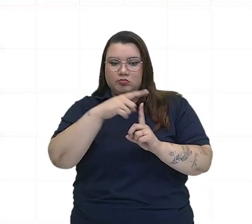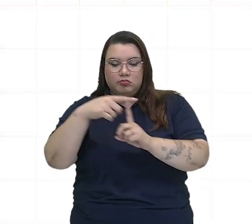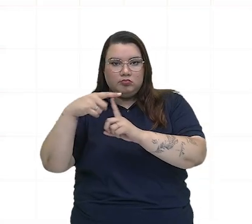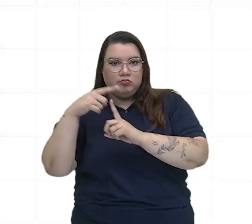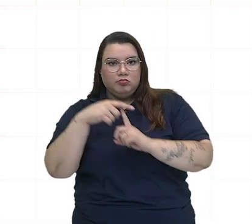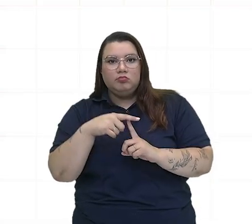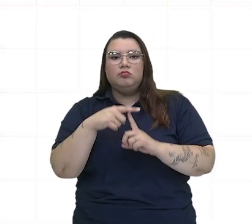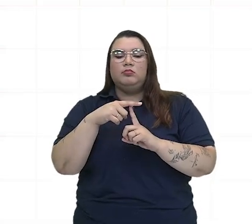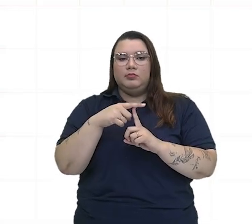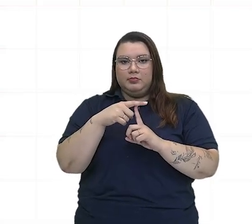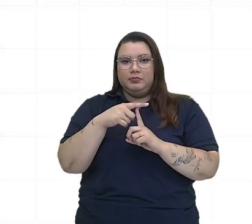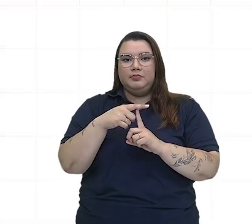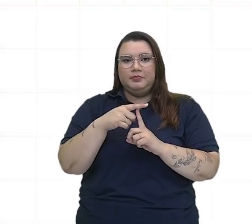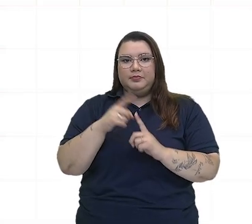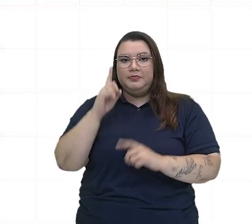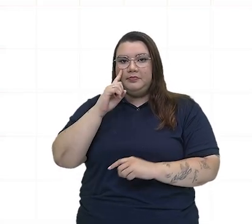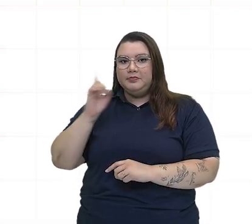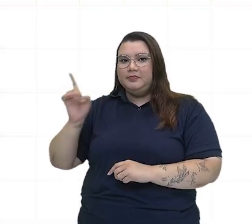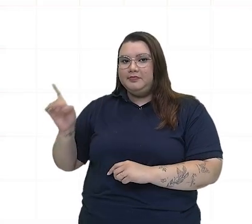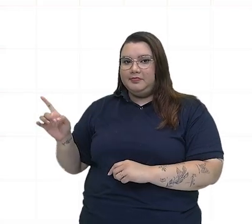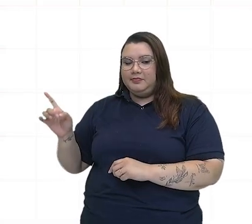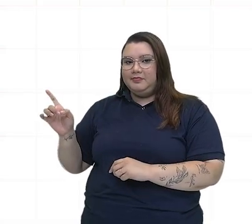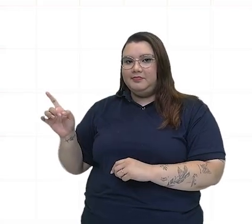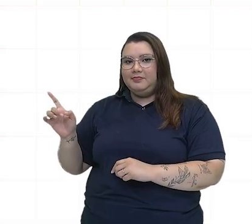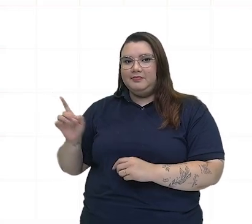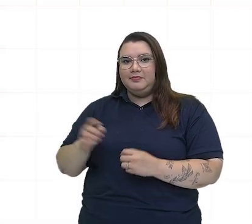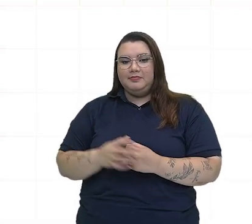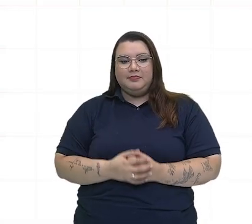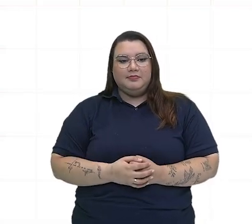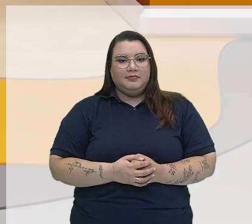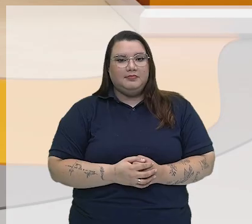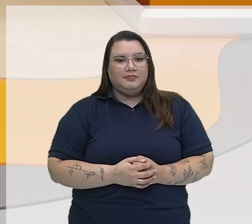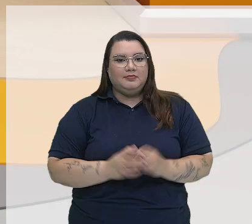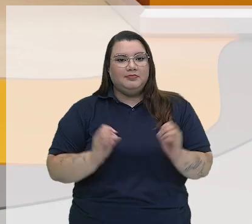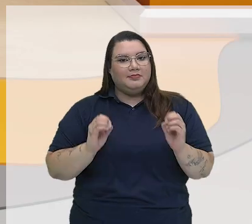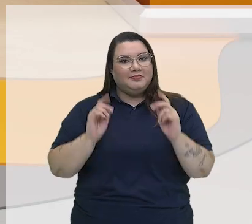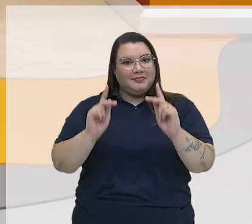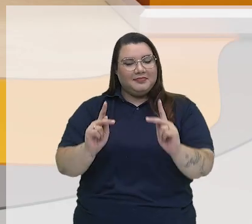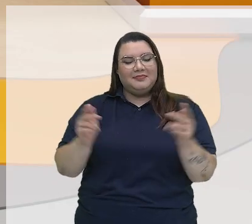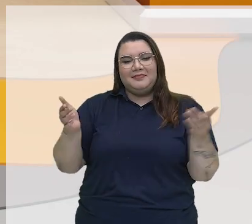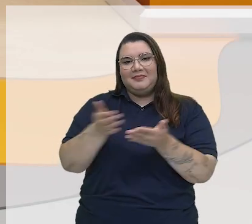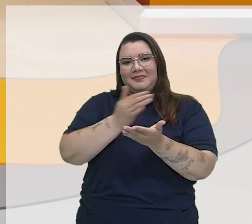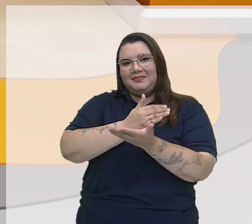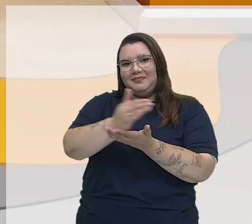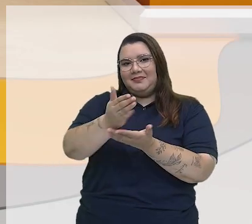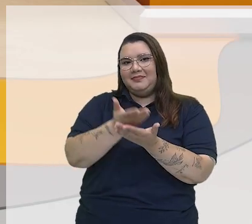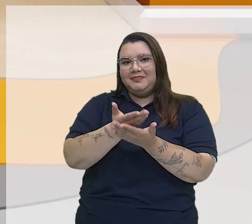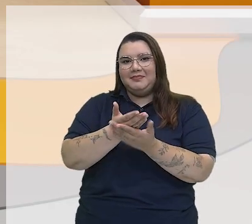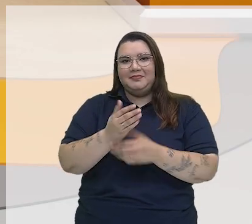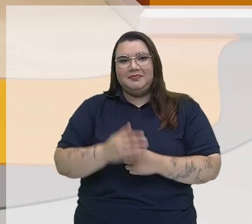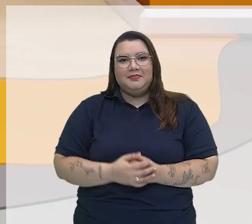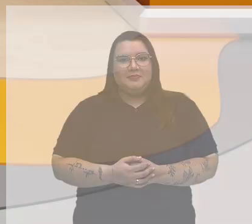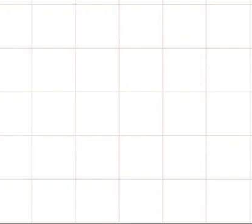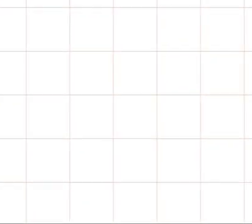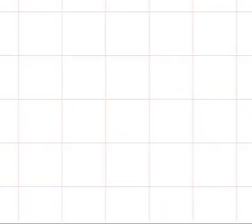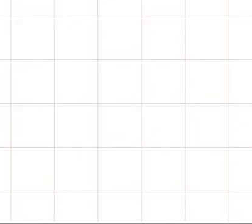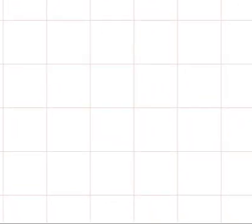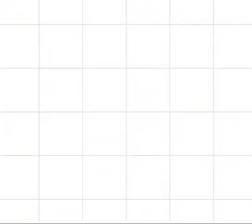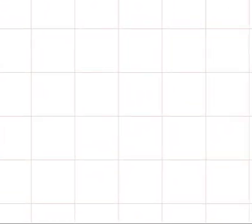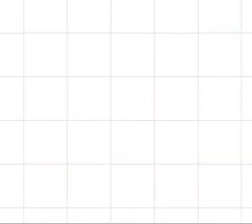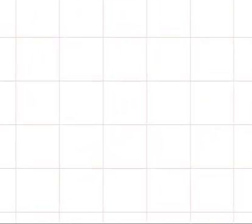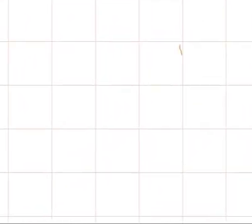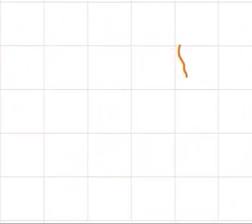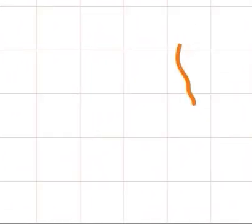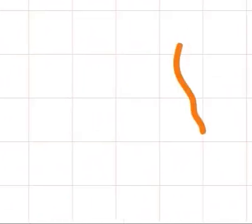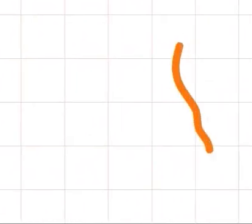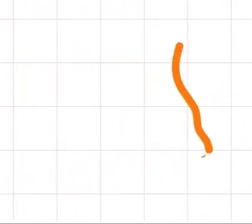familiar, subsistência e técnicas de terraceamento. Então, vamos lá para a nossa aula.